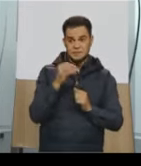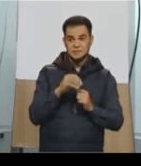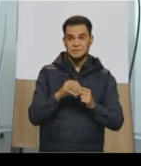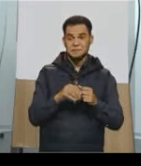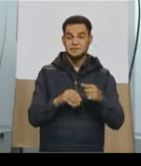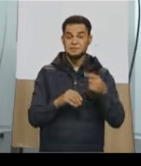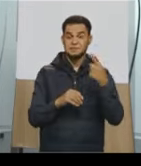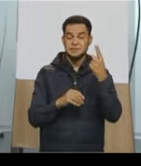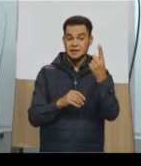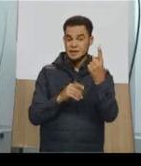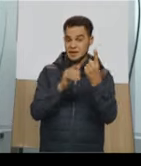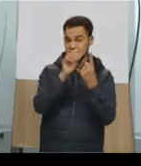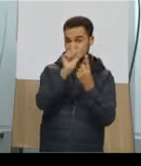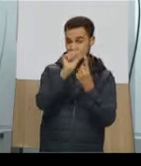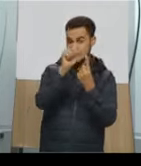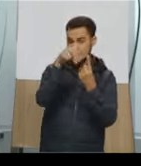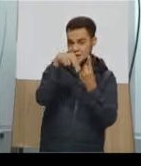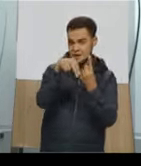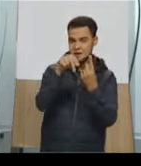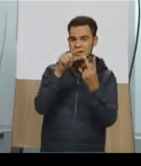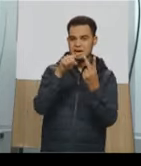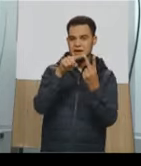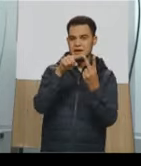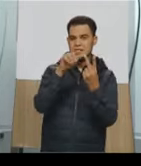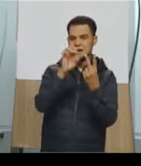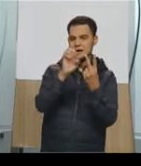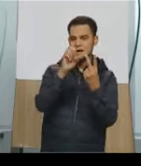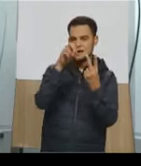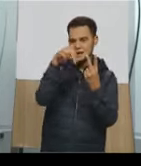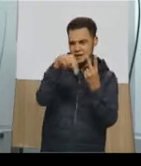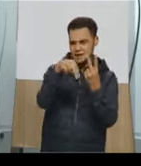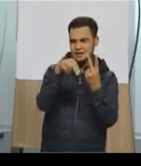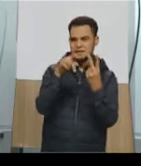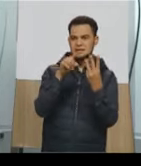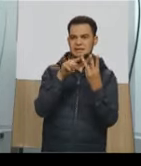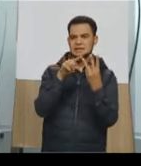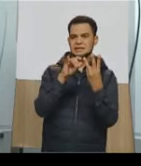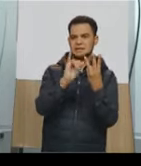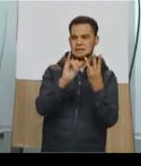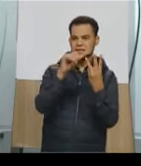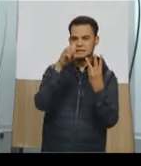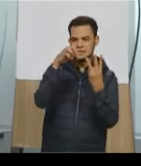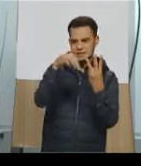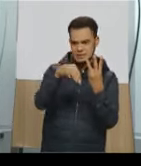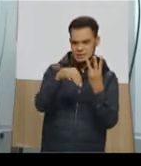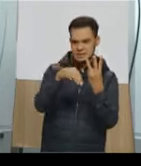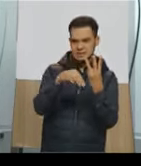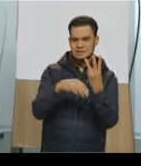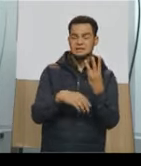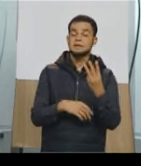an, em, in. Então, olha só,